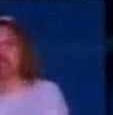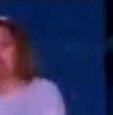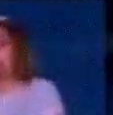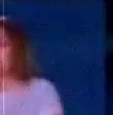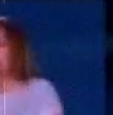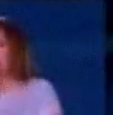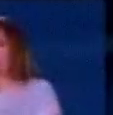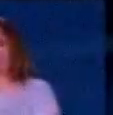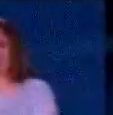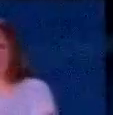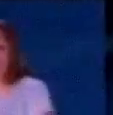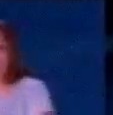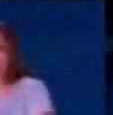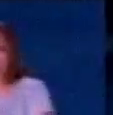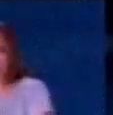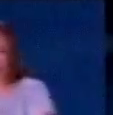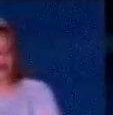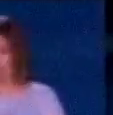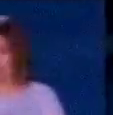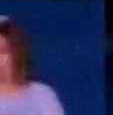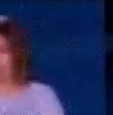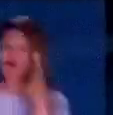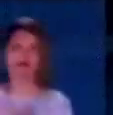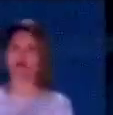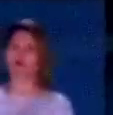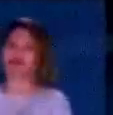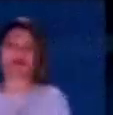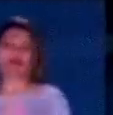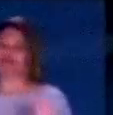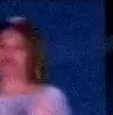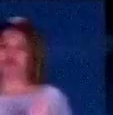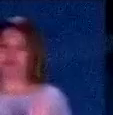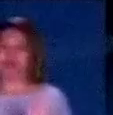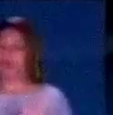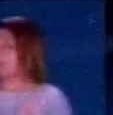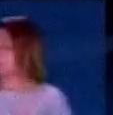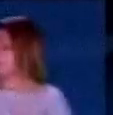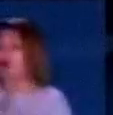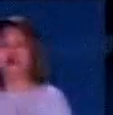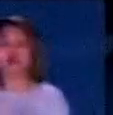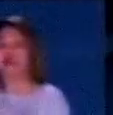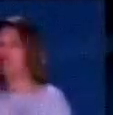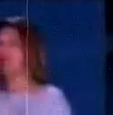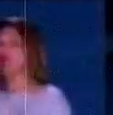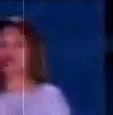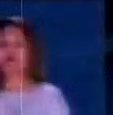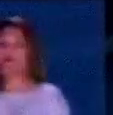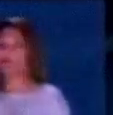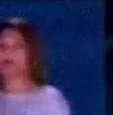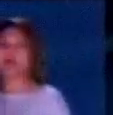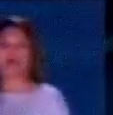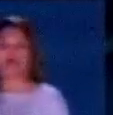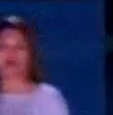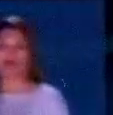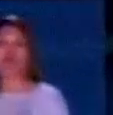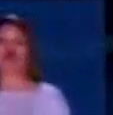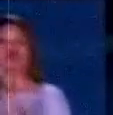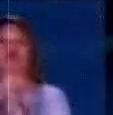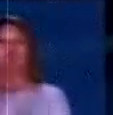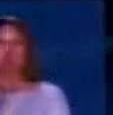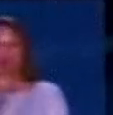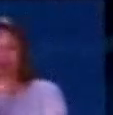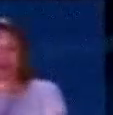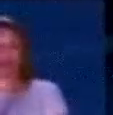que nós somos contra o Caixa 2 e vamos criminalizar o Caixa 2, que graçou nas campanhas do PT,